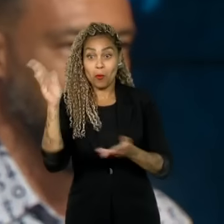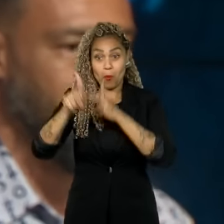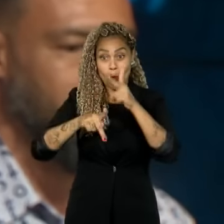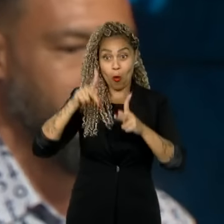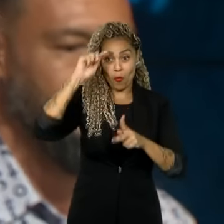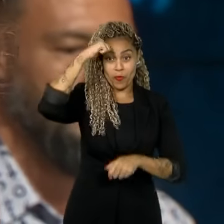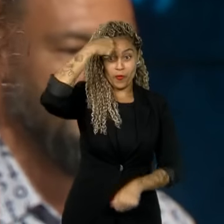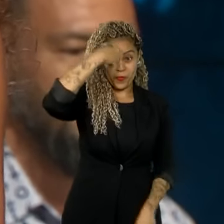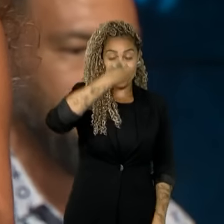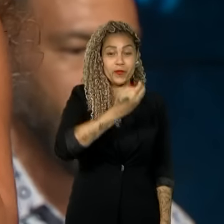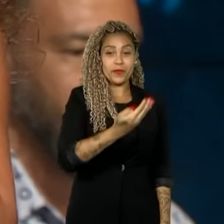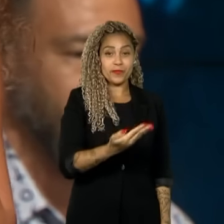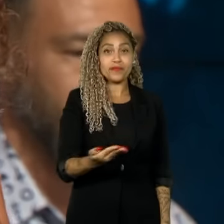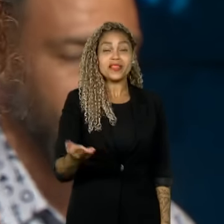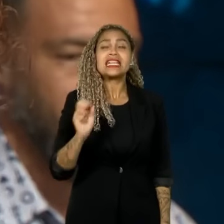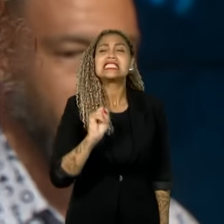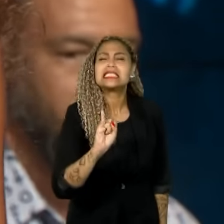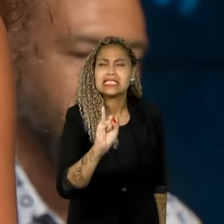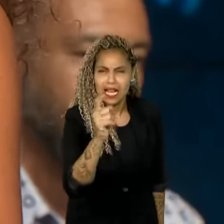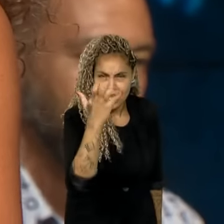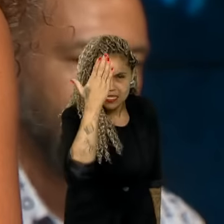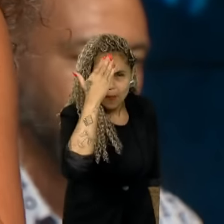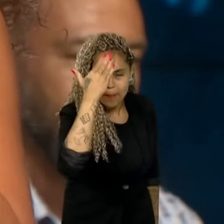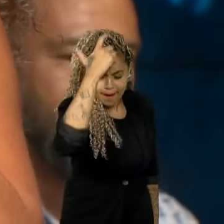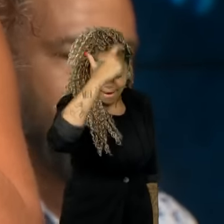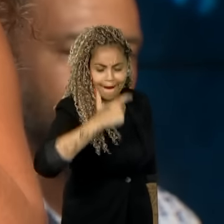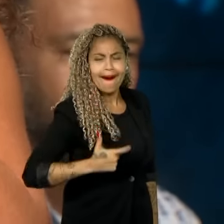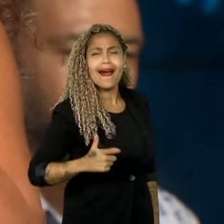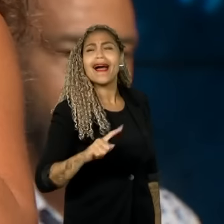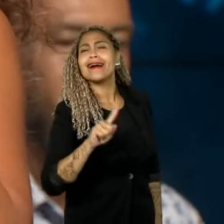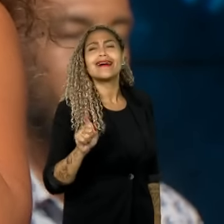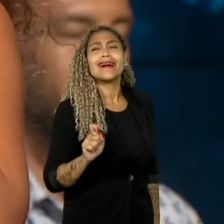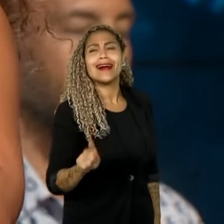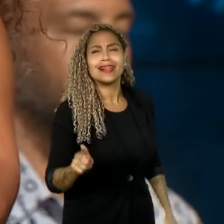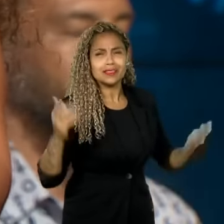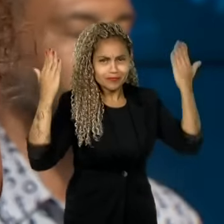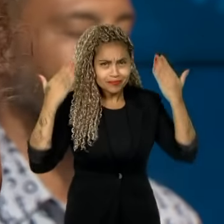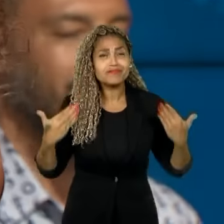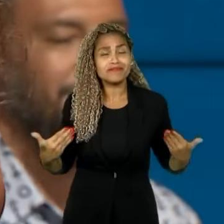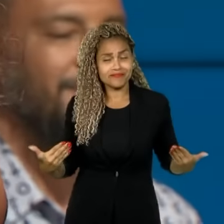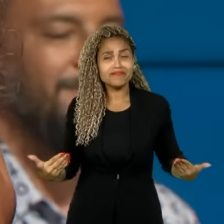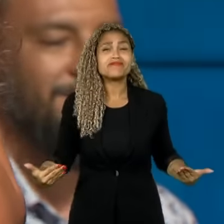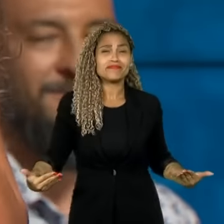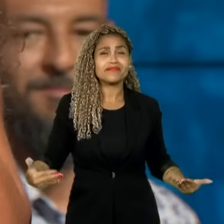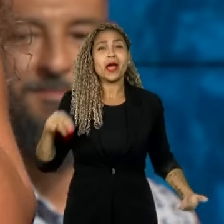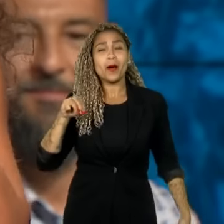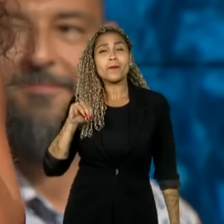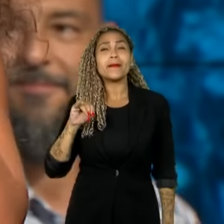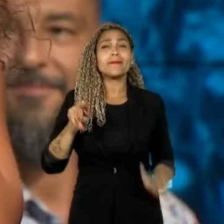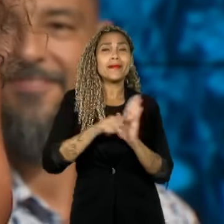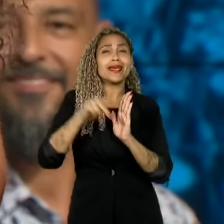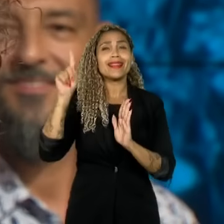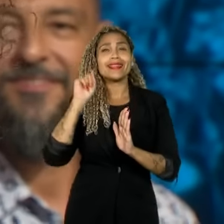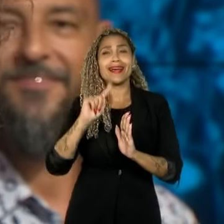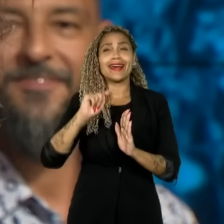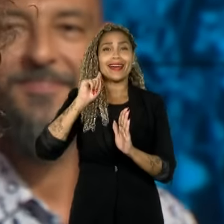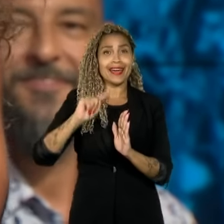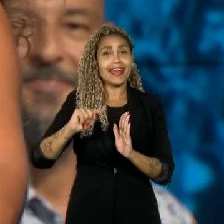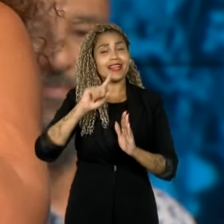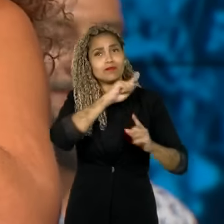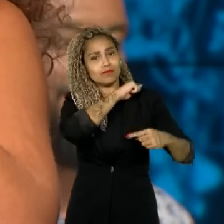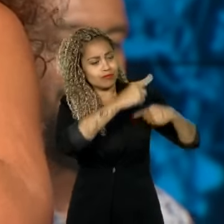Se vocês querem saber quem eu sou a tal mineira, filha